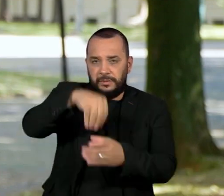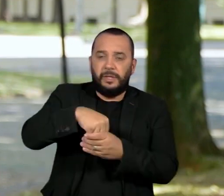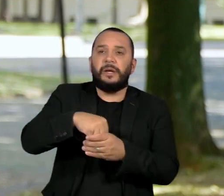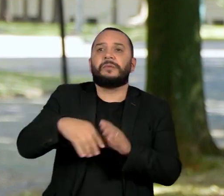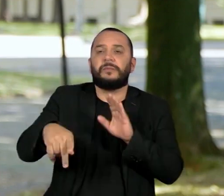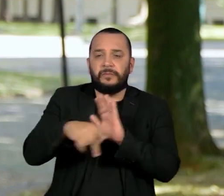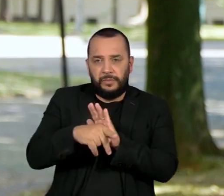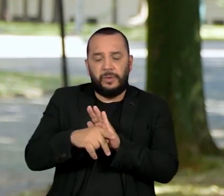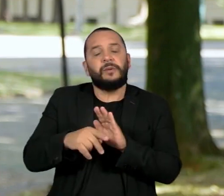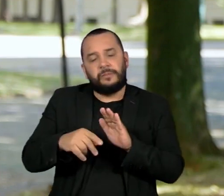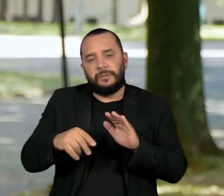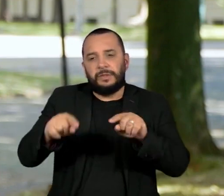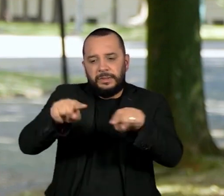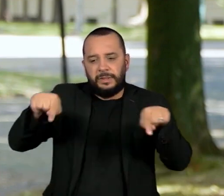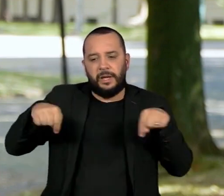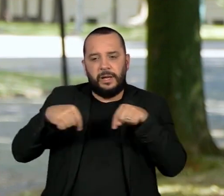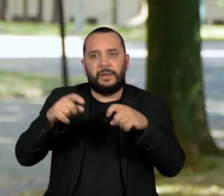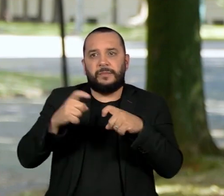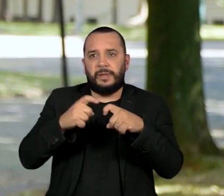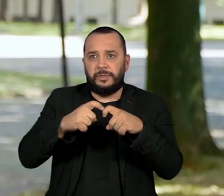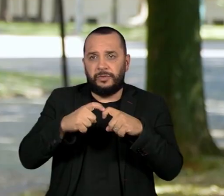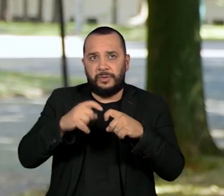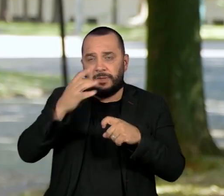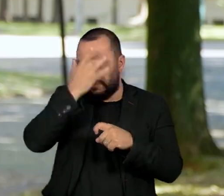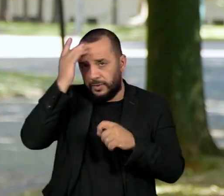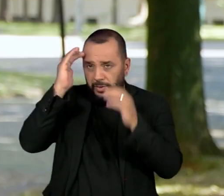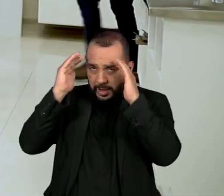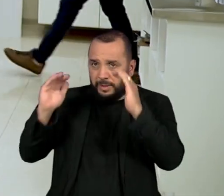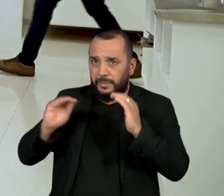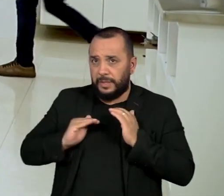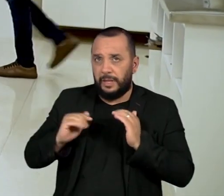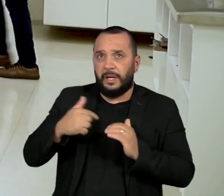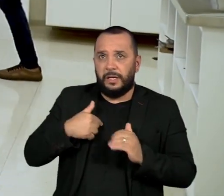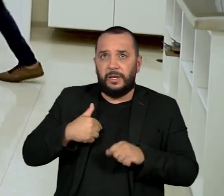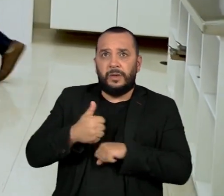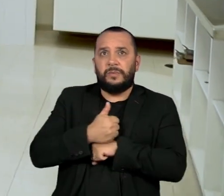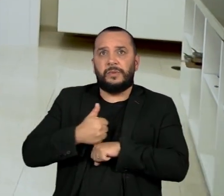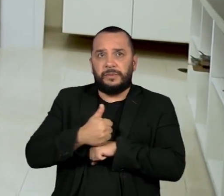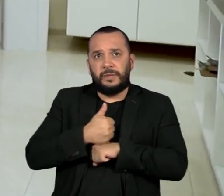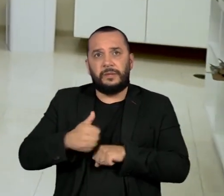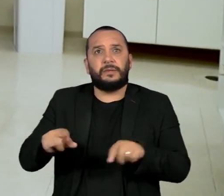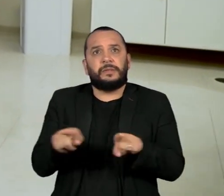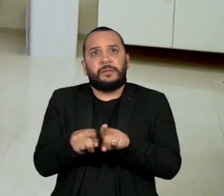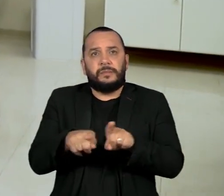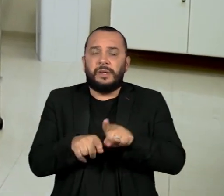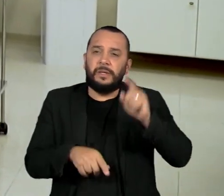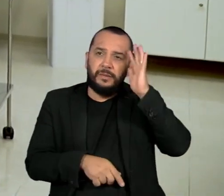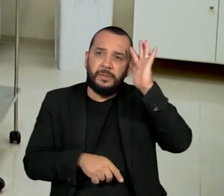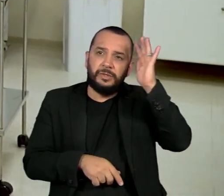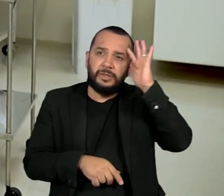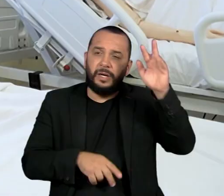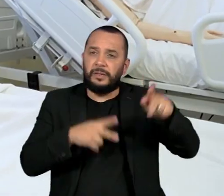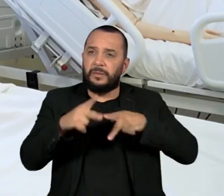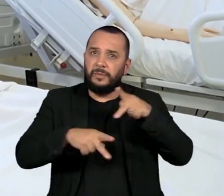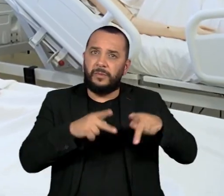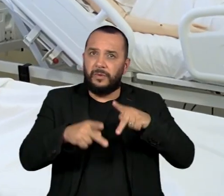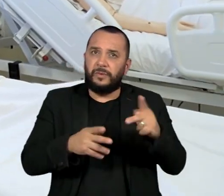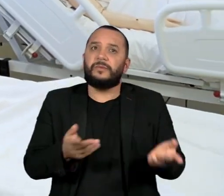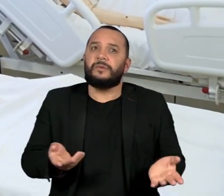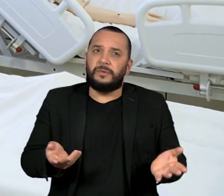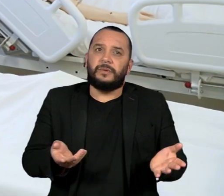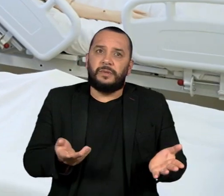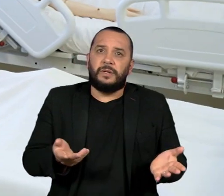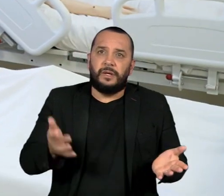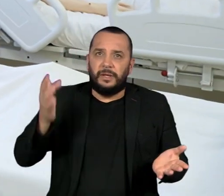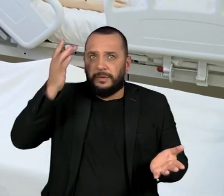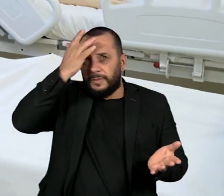exemplo, você ser respeitado enquanto profissional. No próprio imaginário da população, ainda